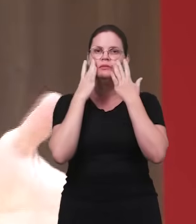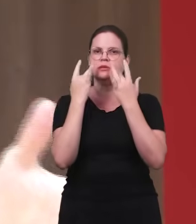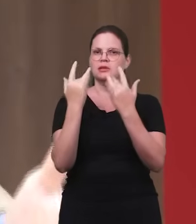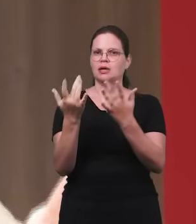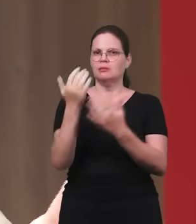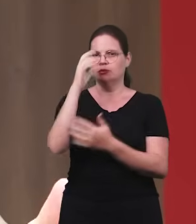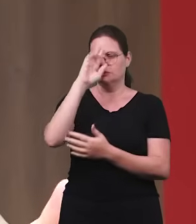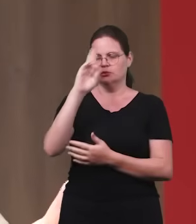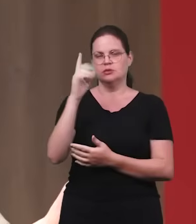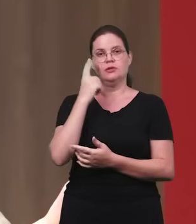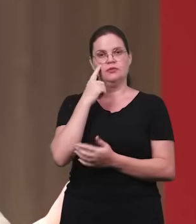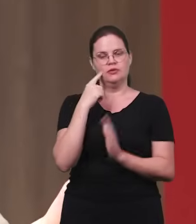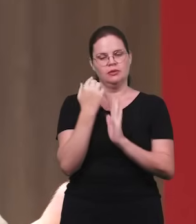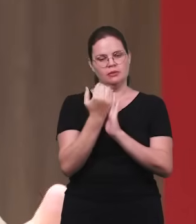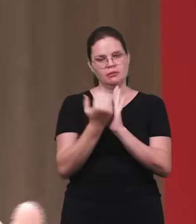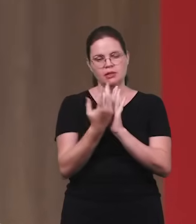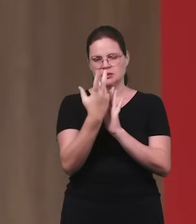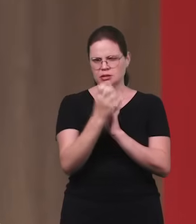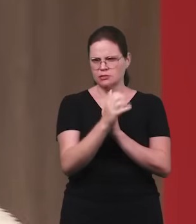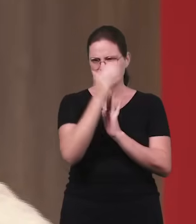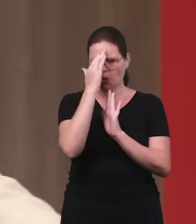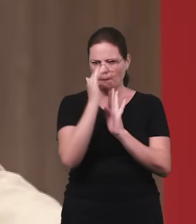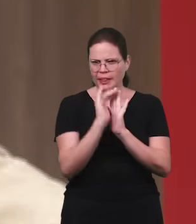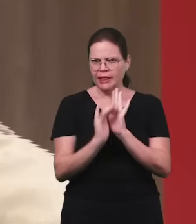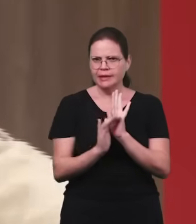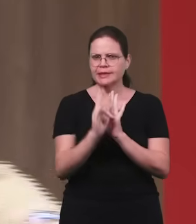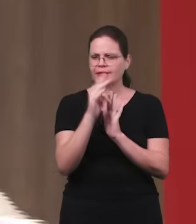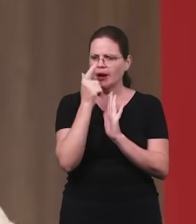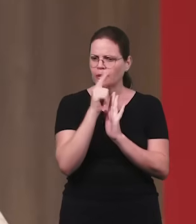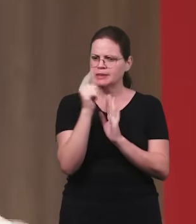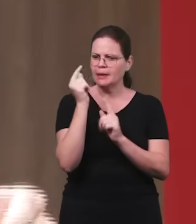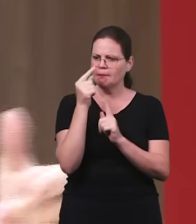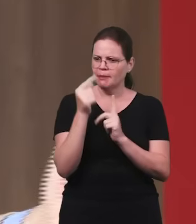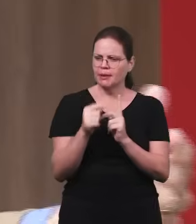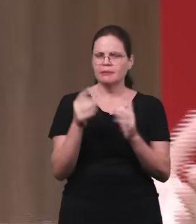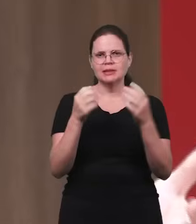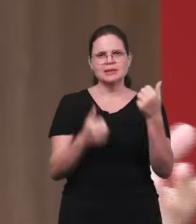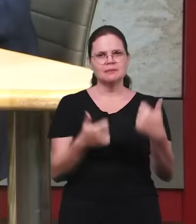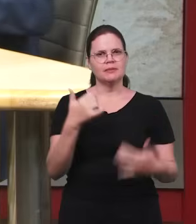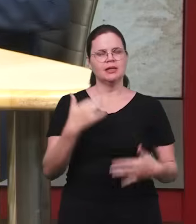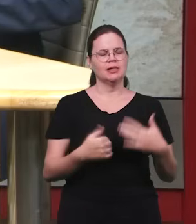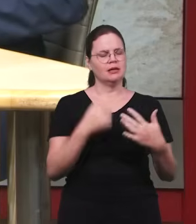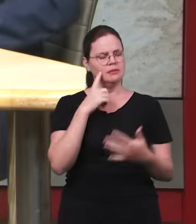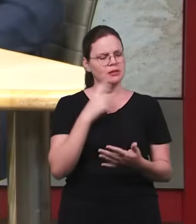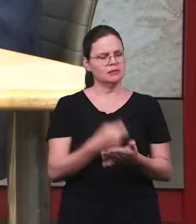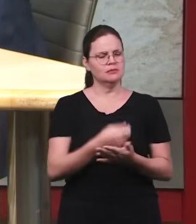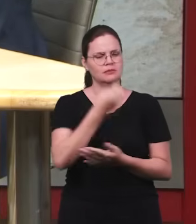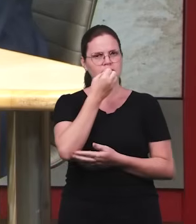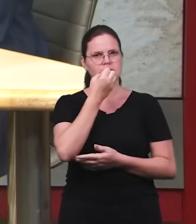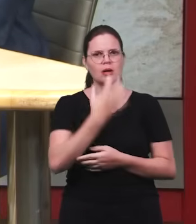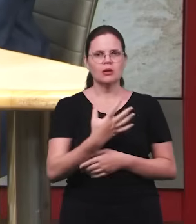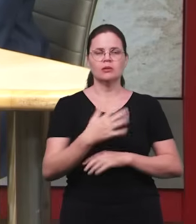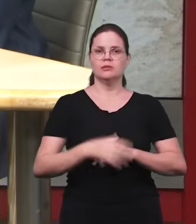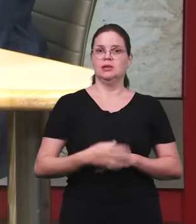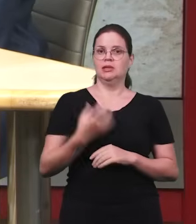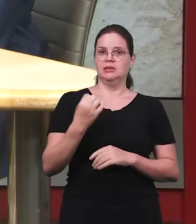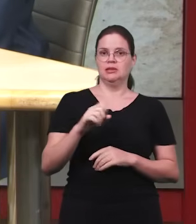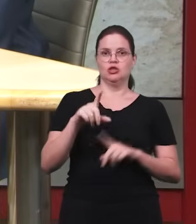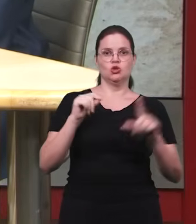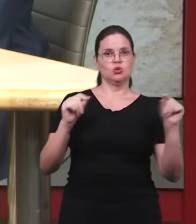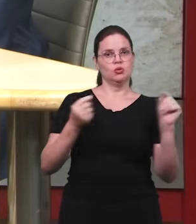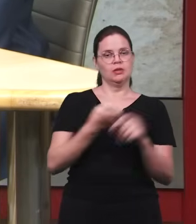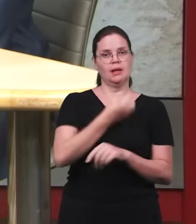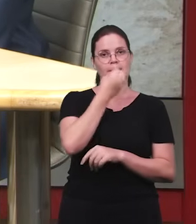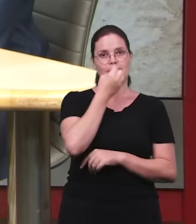temor do servo está nisso aqui, ó, se livrar disso aqui, desvencilhar fazer boas disso escolhas, aqui, né? Fazer boas escolhas, não é? E fazendo boas escolhas,